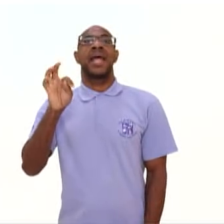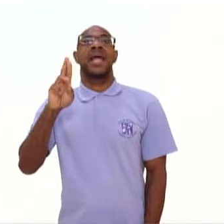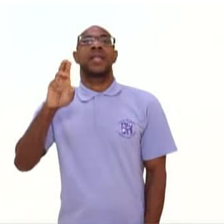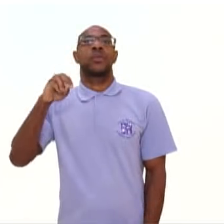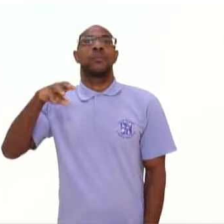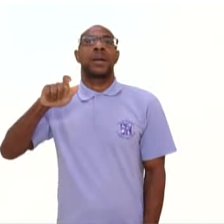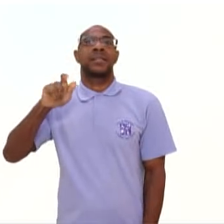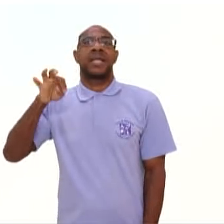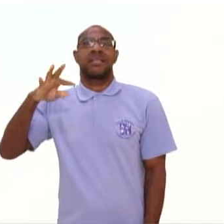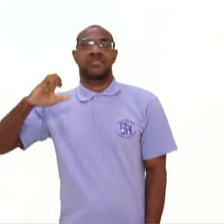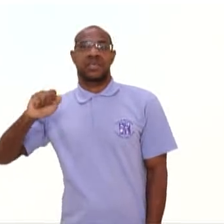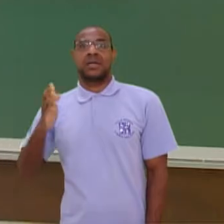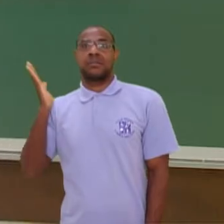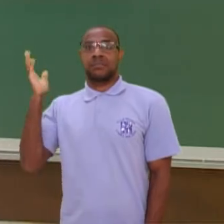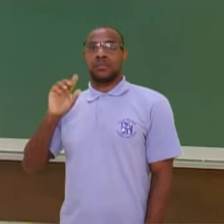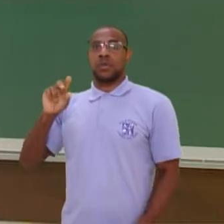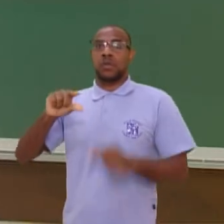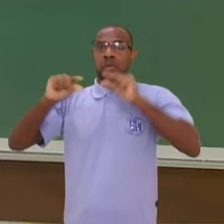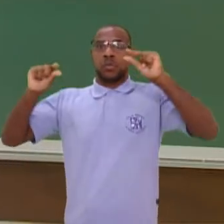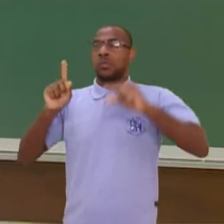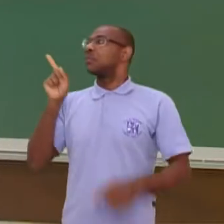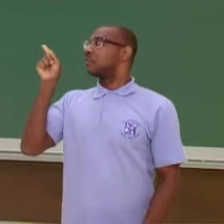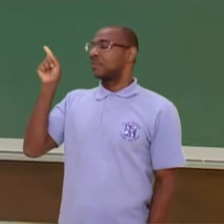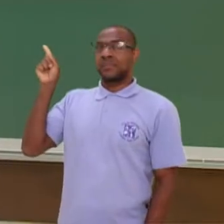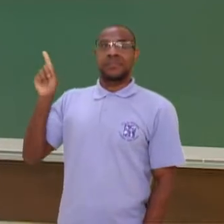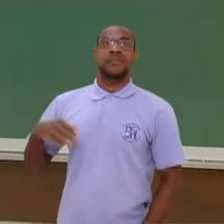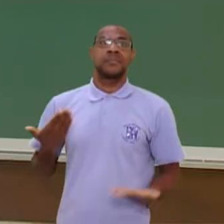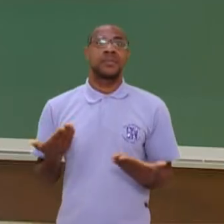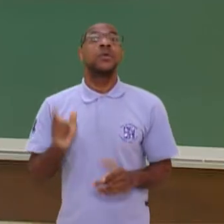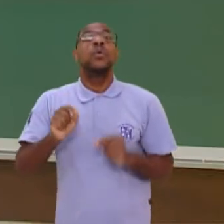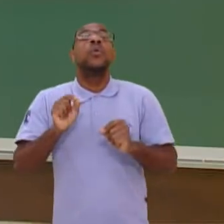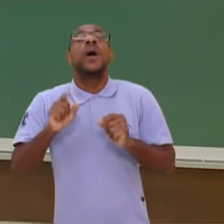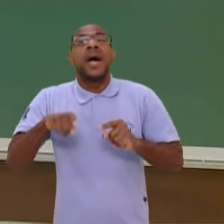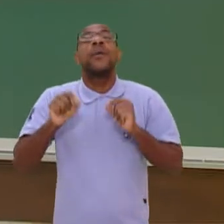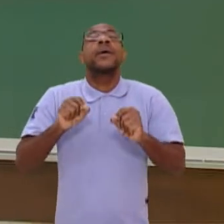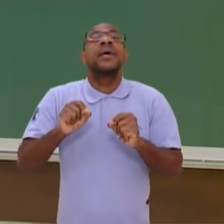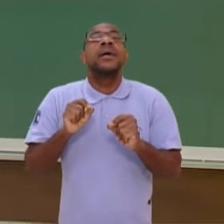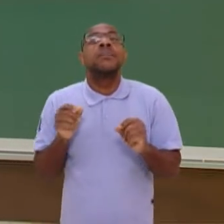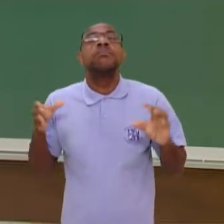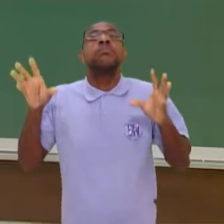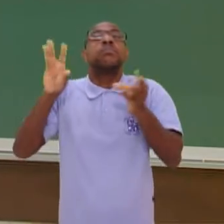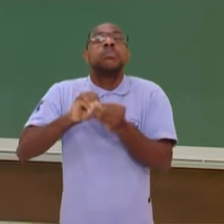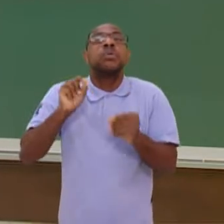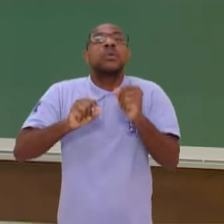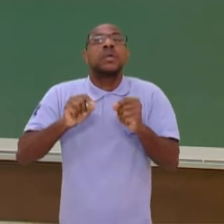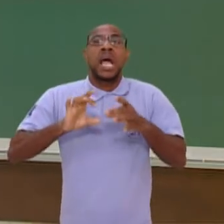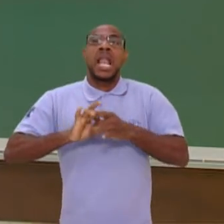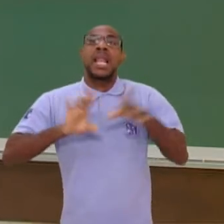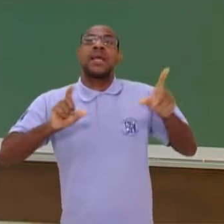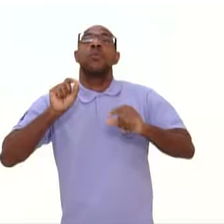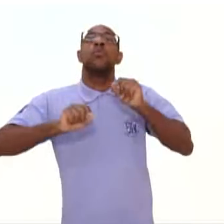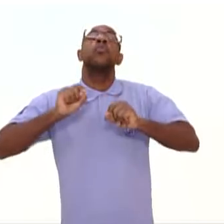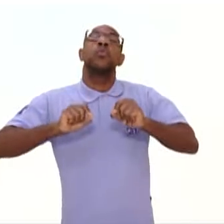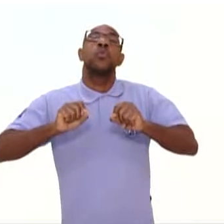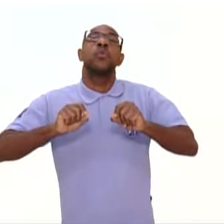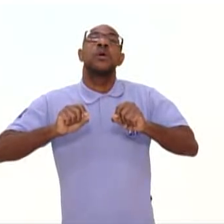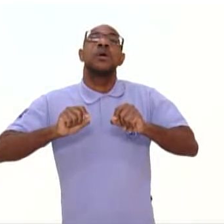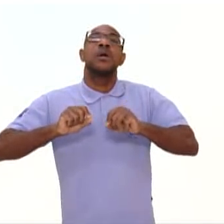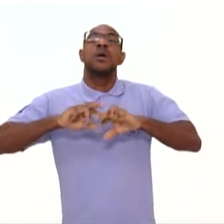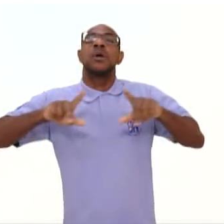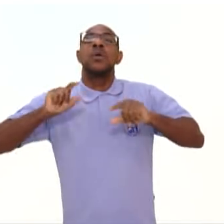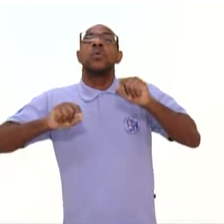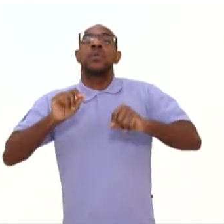ondas eletromagnéticas. E olha o que ele diz ali, ó. São aquelas que resultam na liberação das fontes